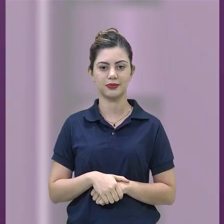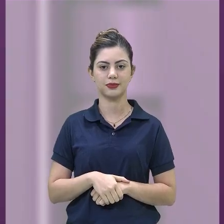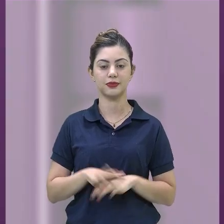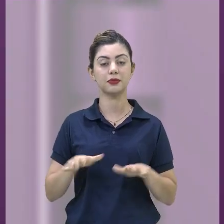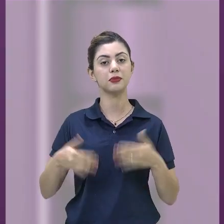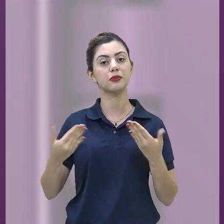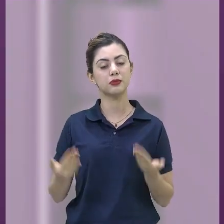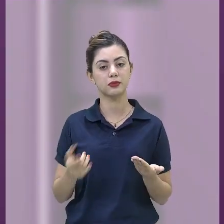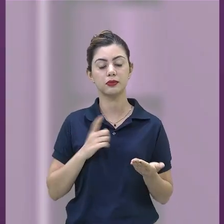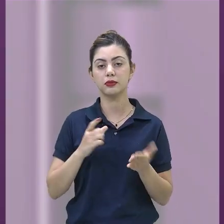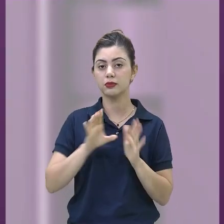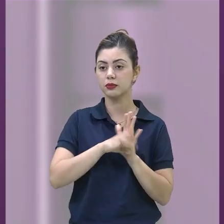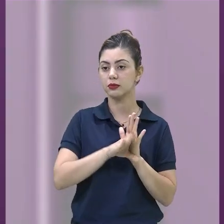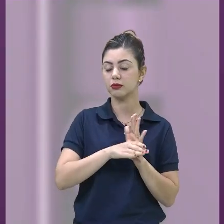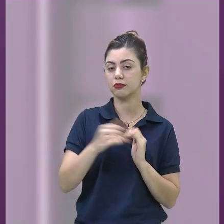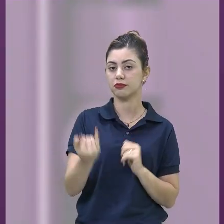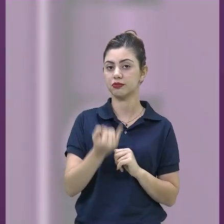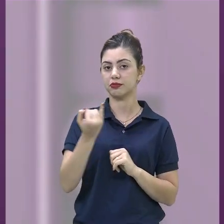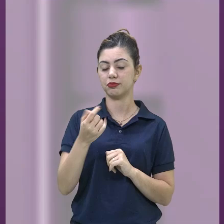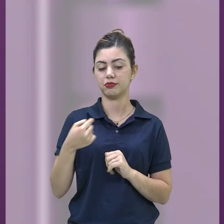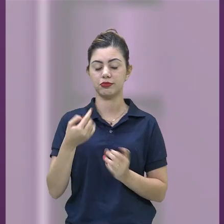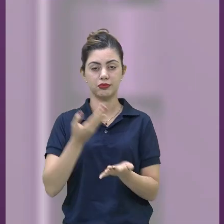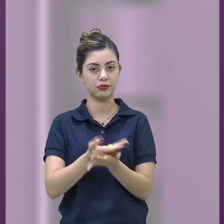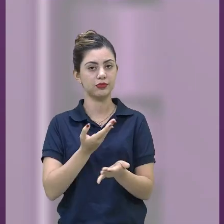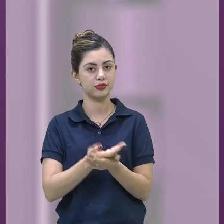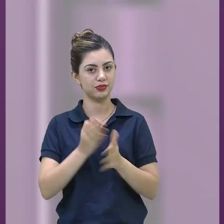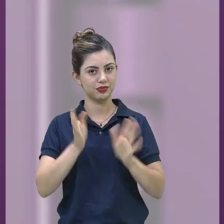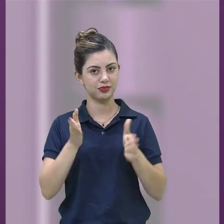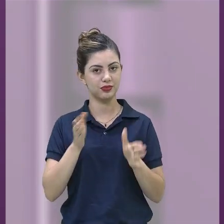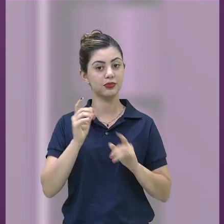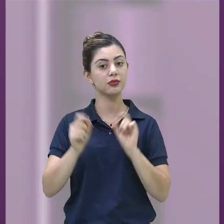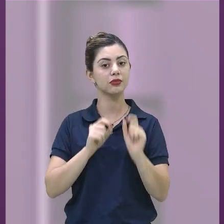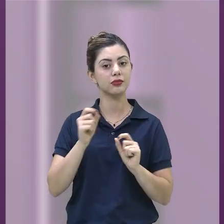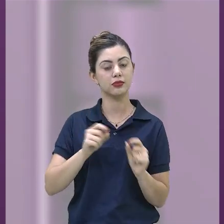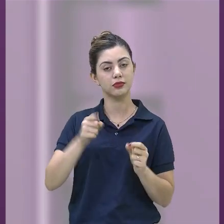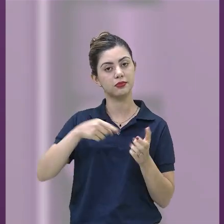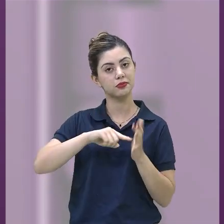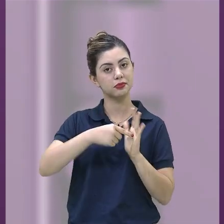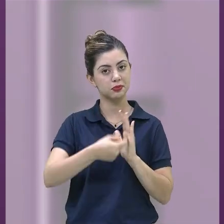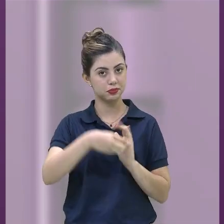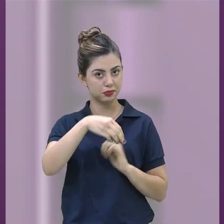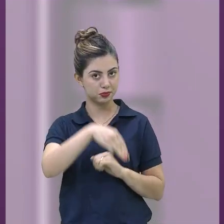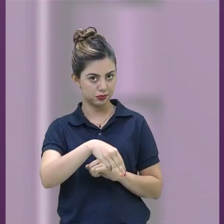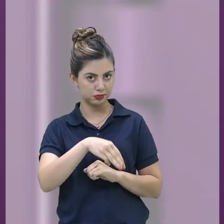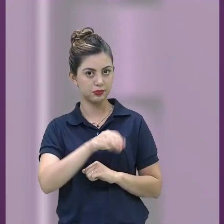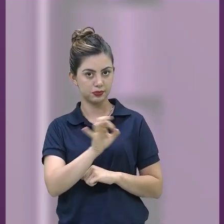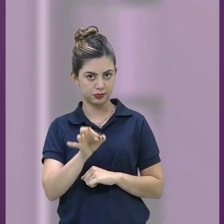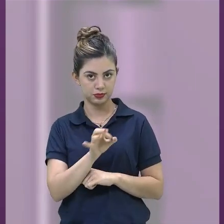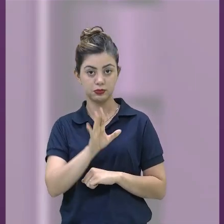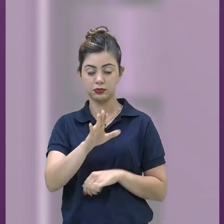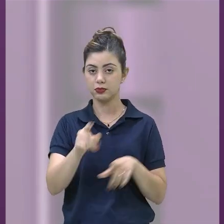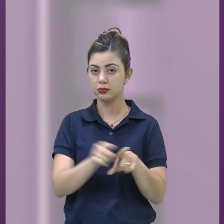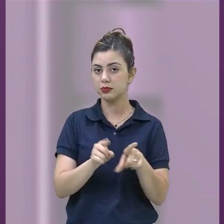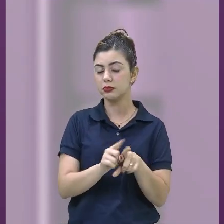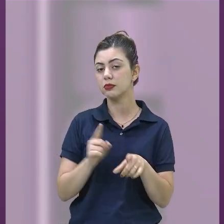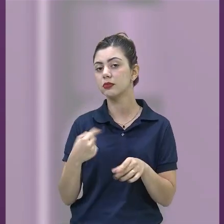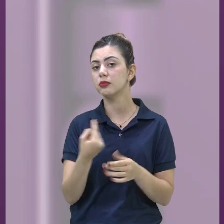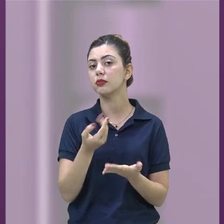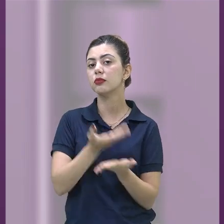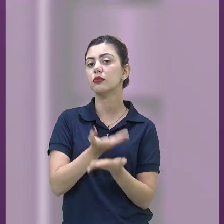um dos conceitos iniciais que nós vimos aqui na nossa unidade, né, foi o ponto médio, e também nós vimos